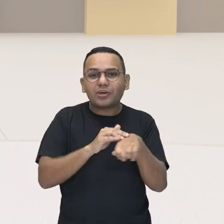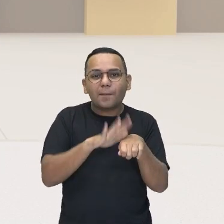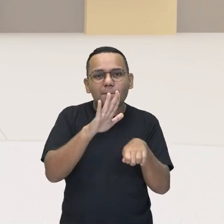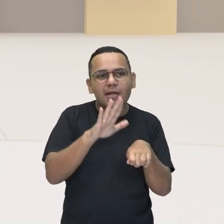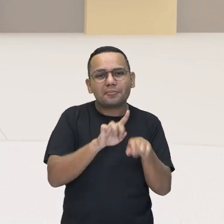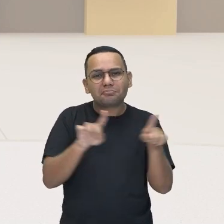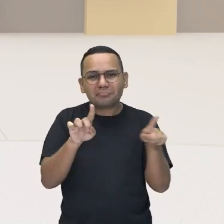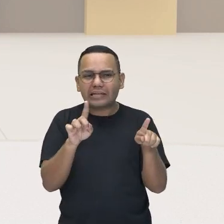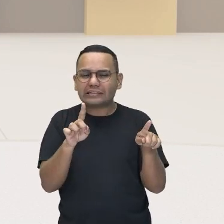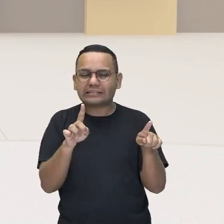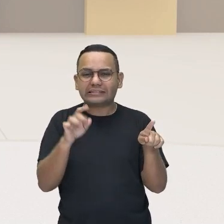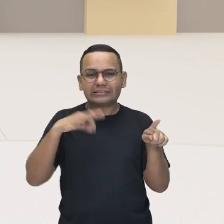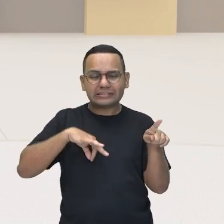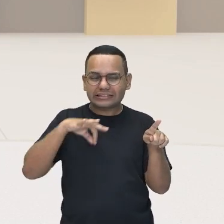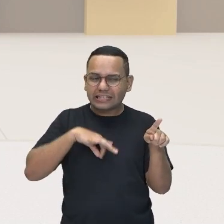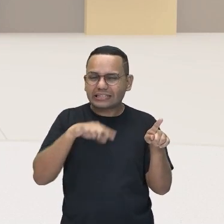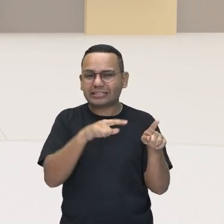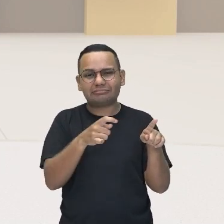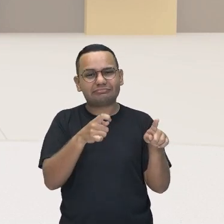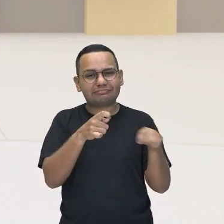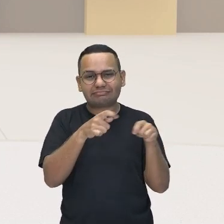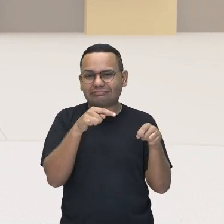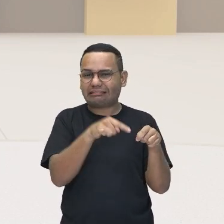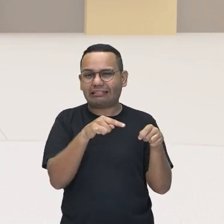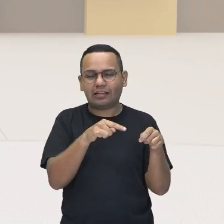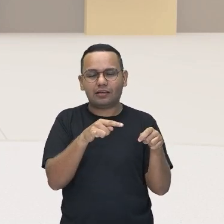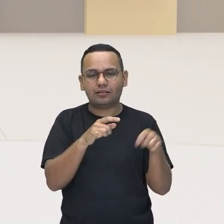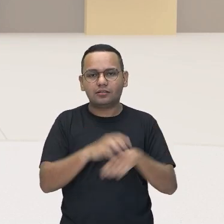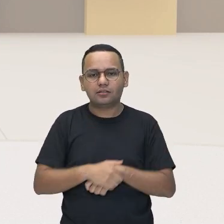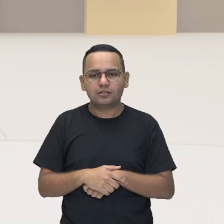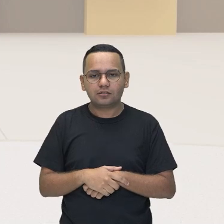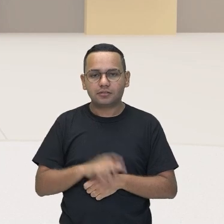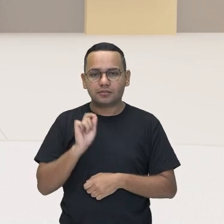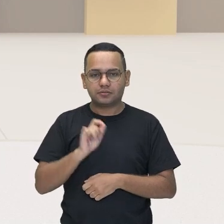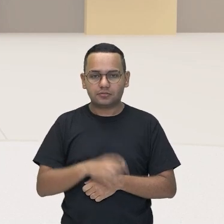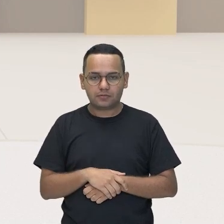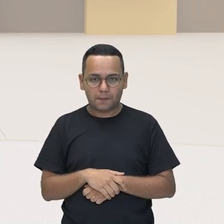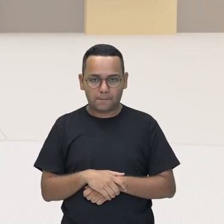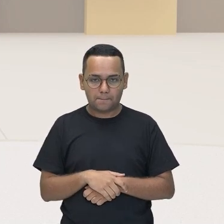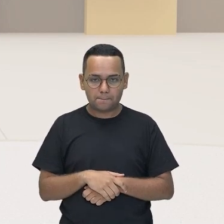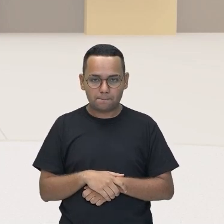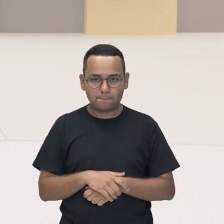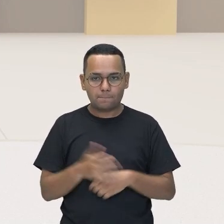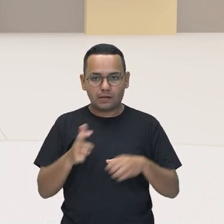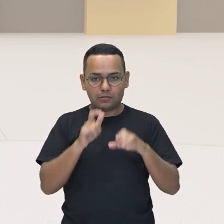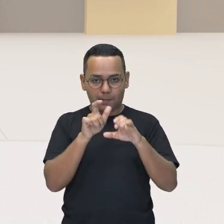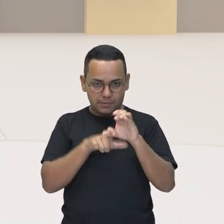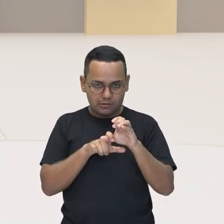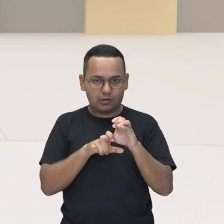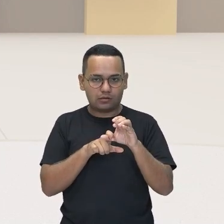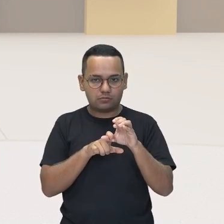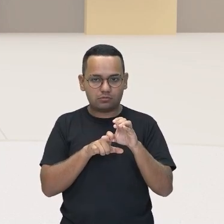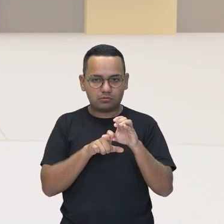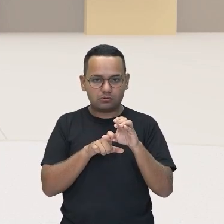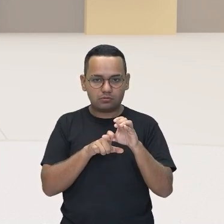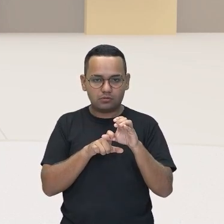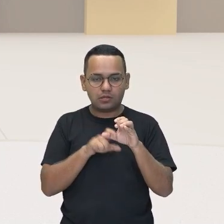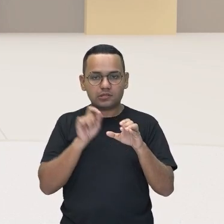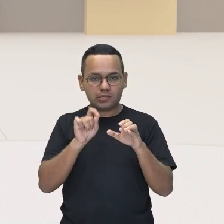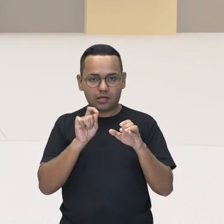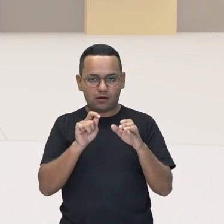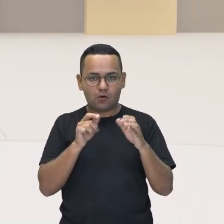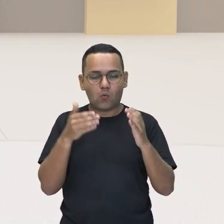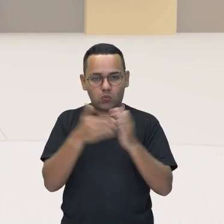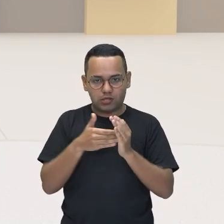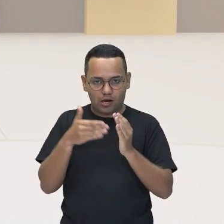debitado diretamente do limite de cheque especial, deixando a sua conta com saldo negativo. Então, se você tem ali disponível na